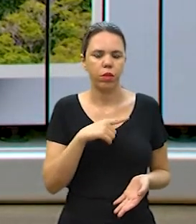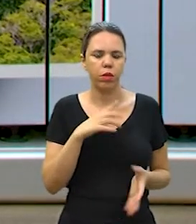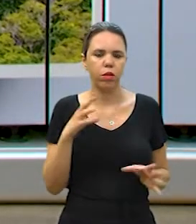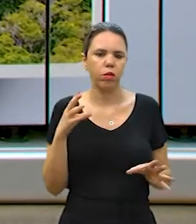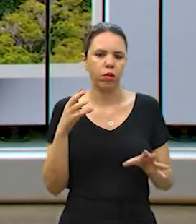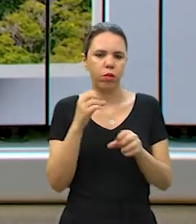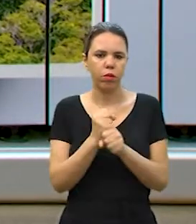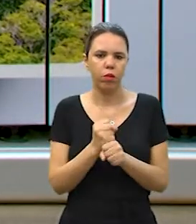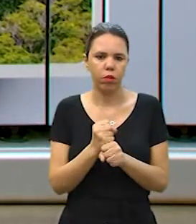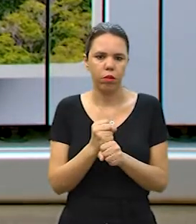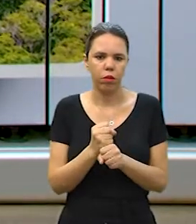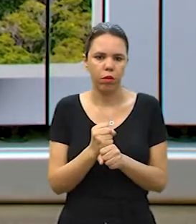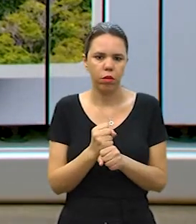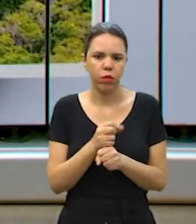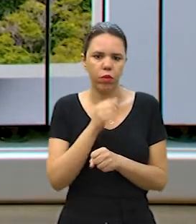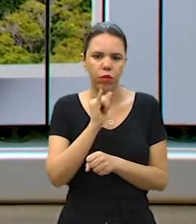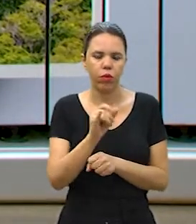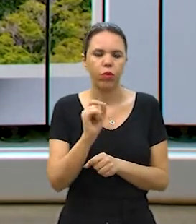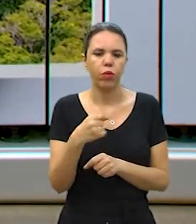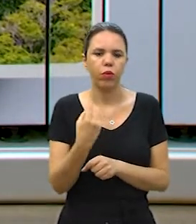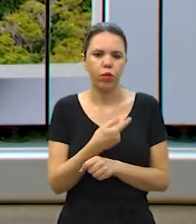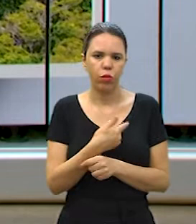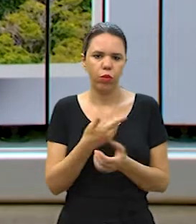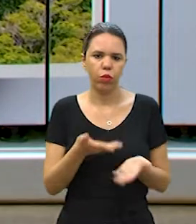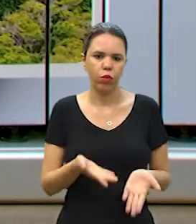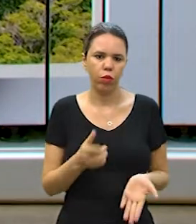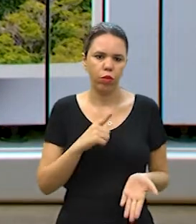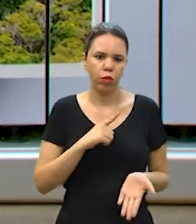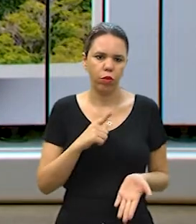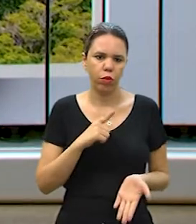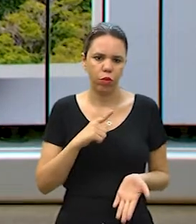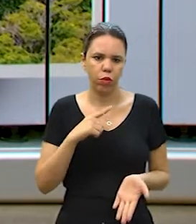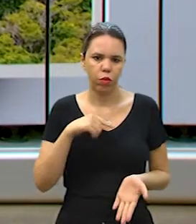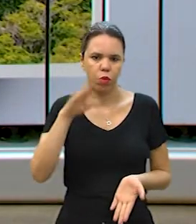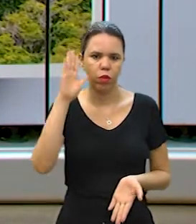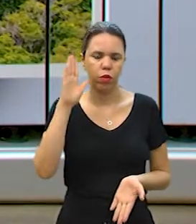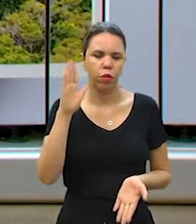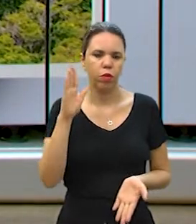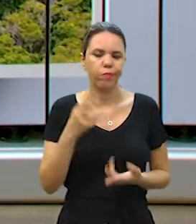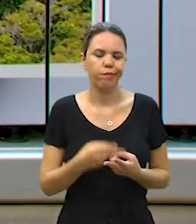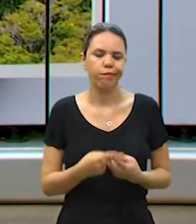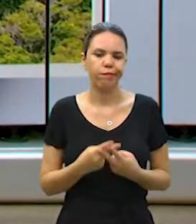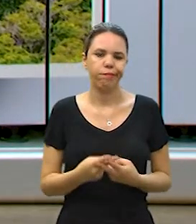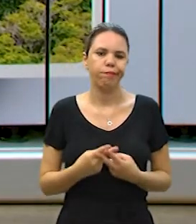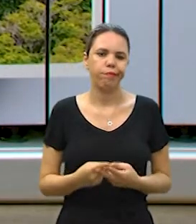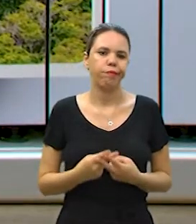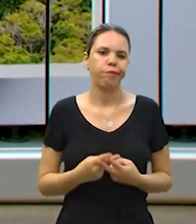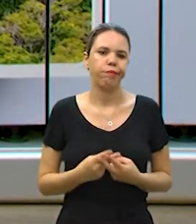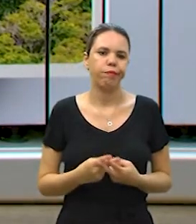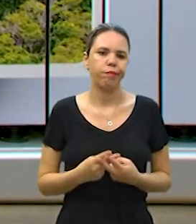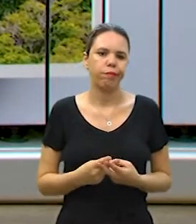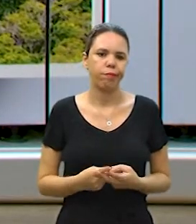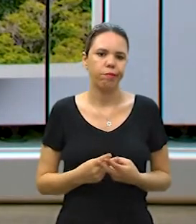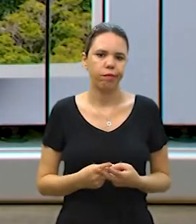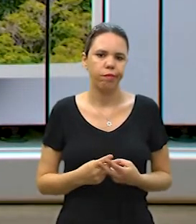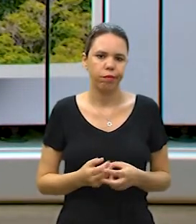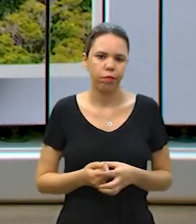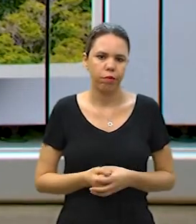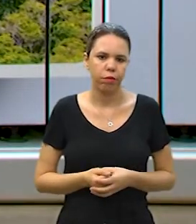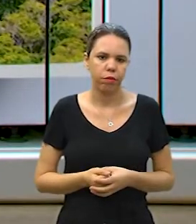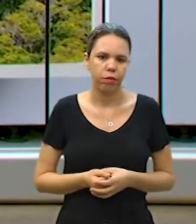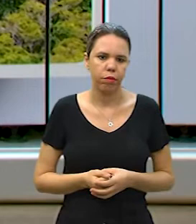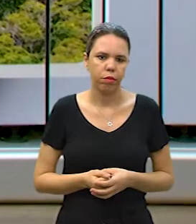acumular. Então, eu diria assim que nós teríamos que ter muito mais paciência nessa questão.